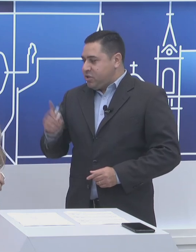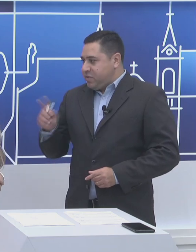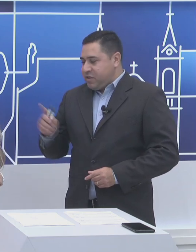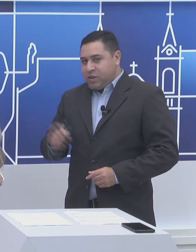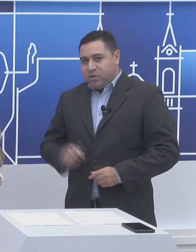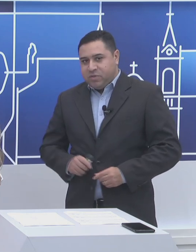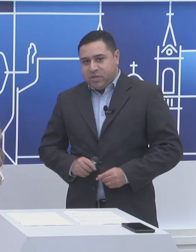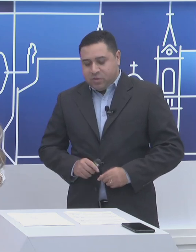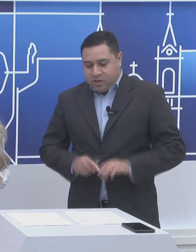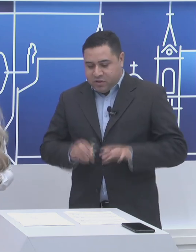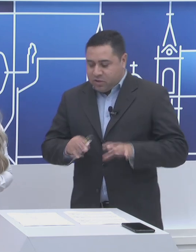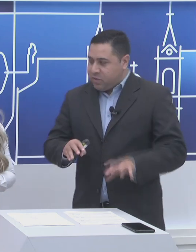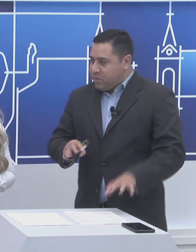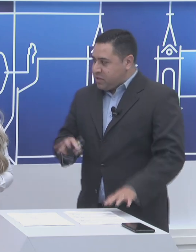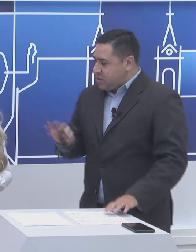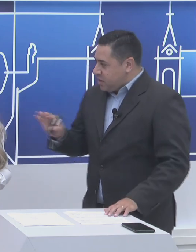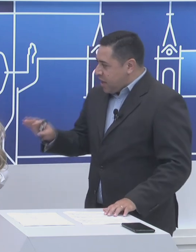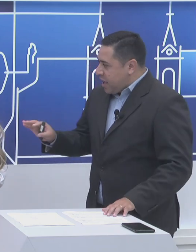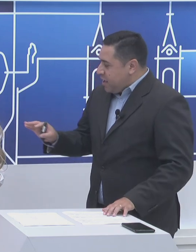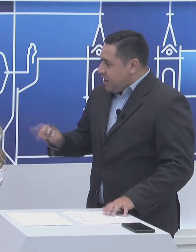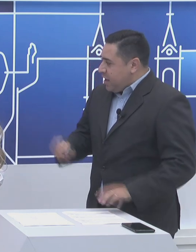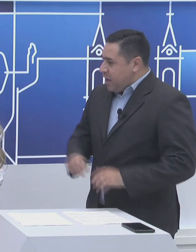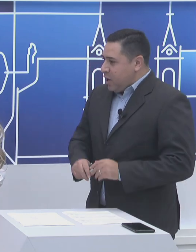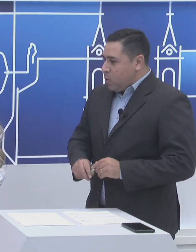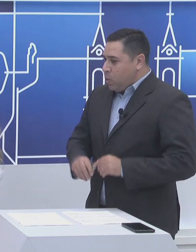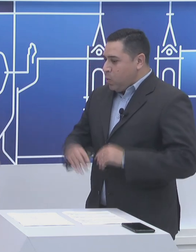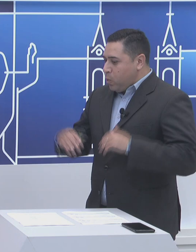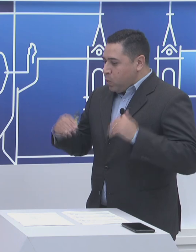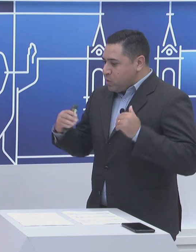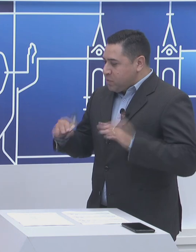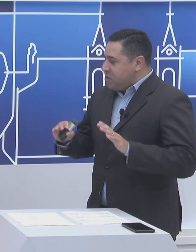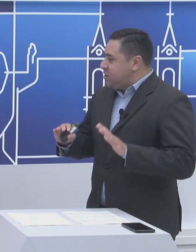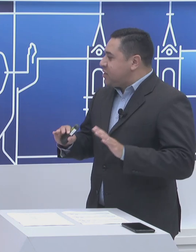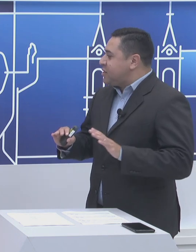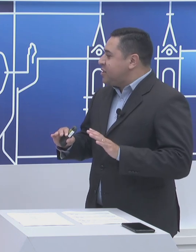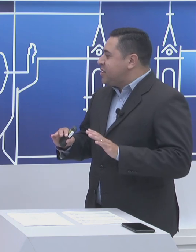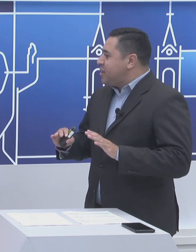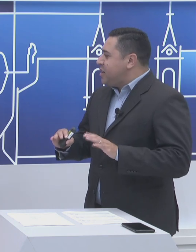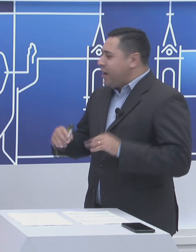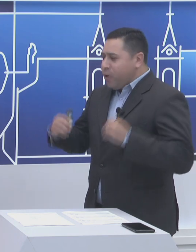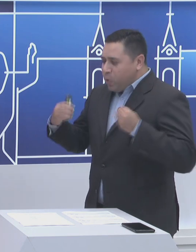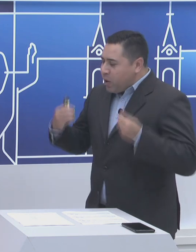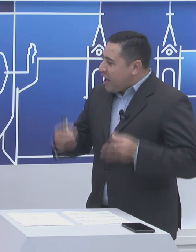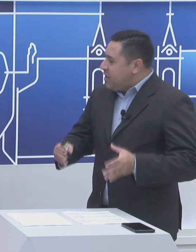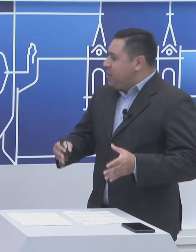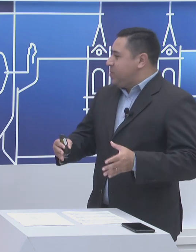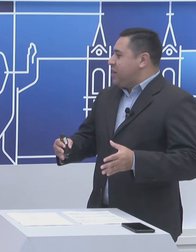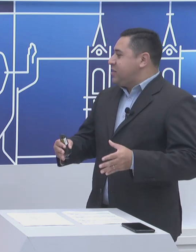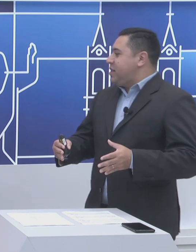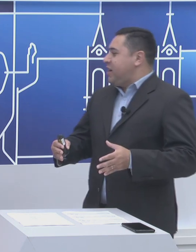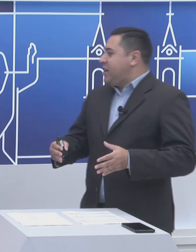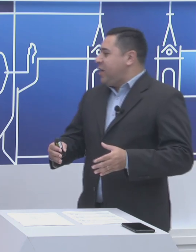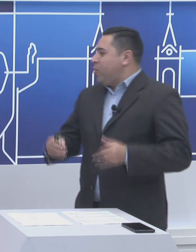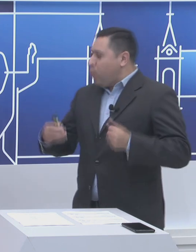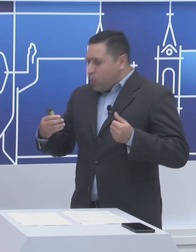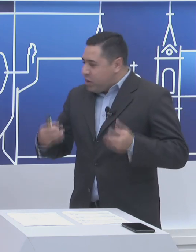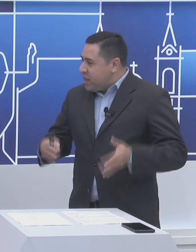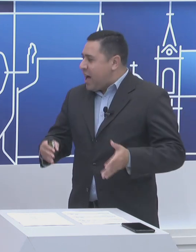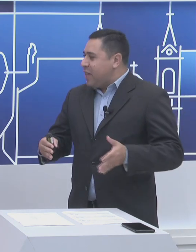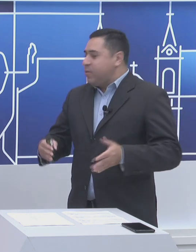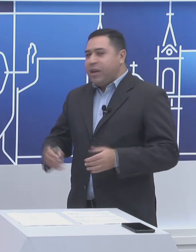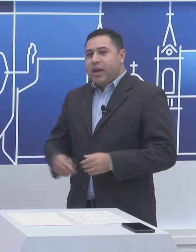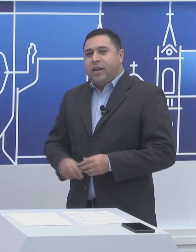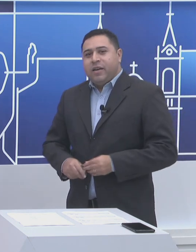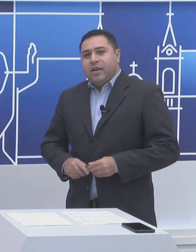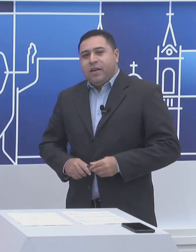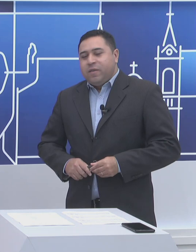que é o diferencial de vocês? Toda vez que eu vou abastecer lá, é os frentistas, né? O carinho que eles têm, aquele, né? O